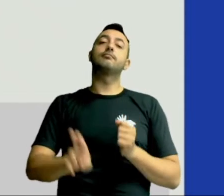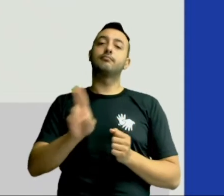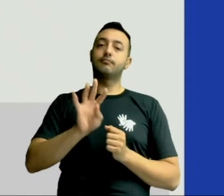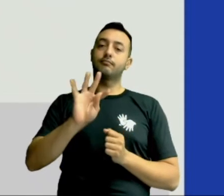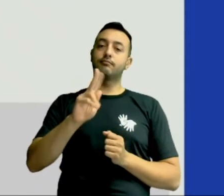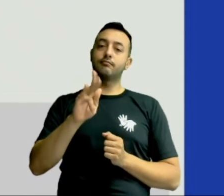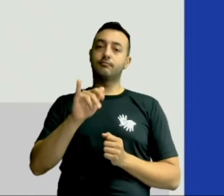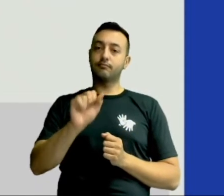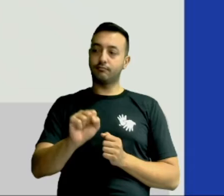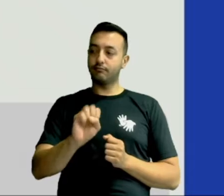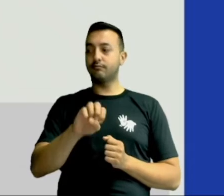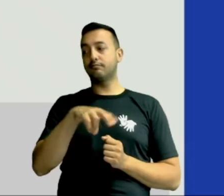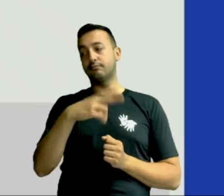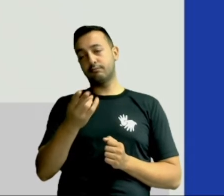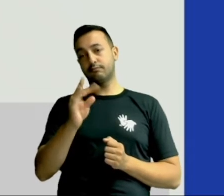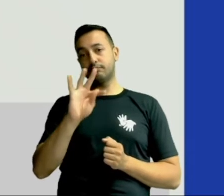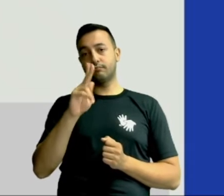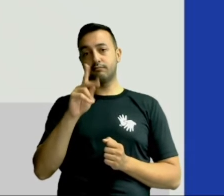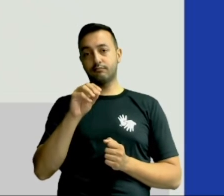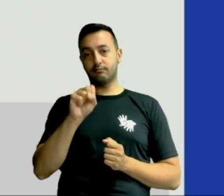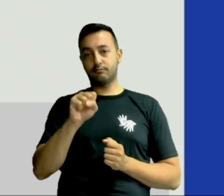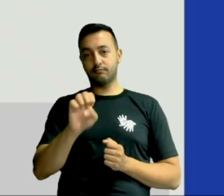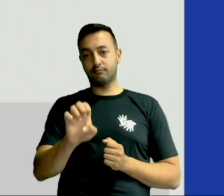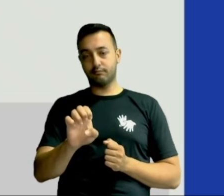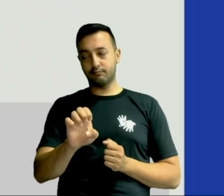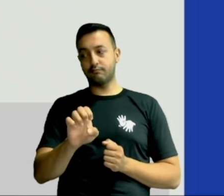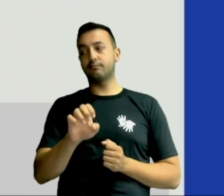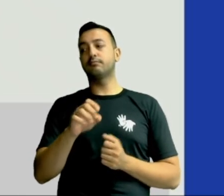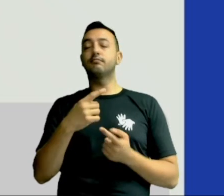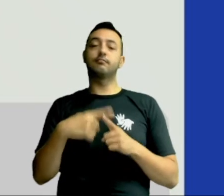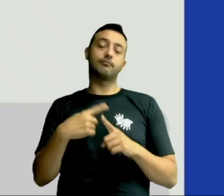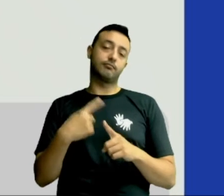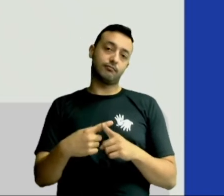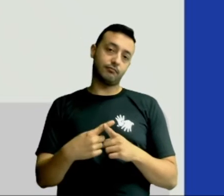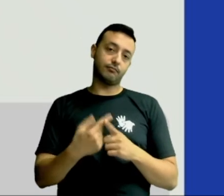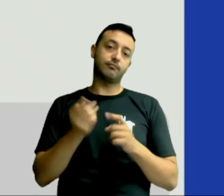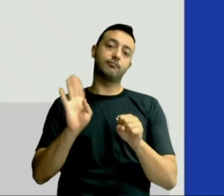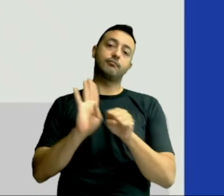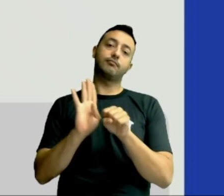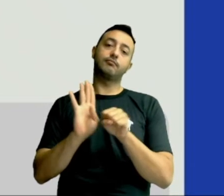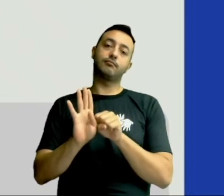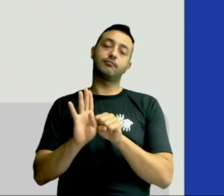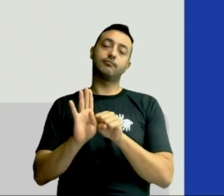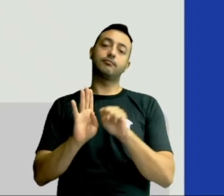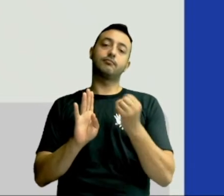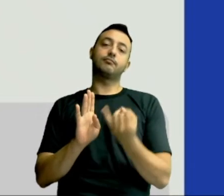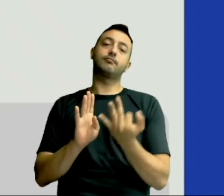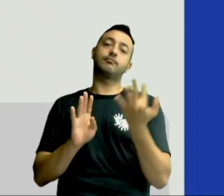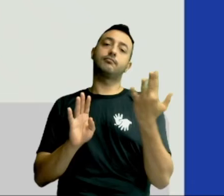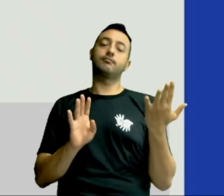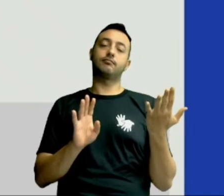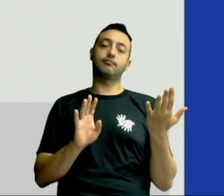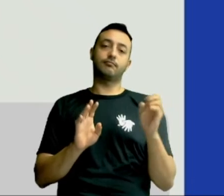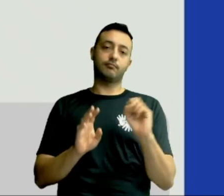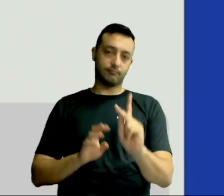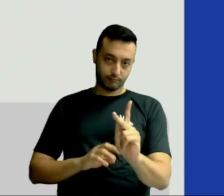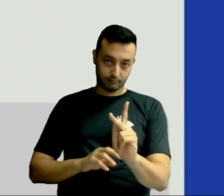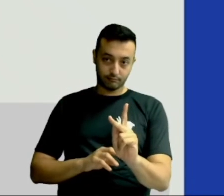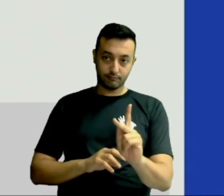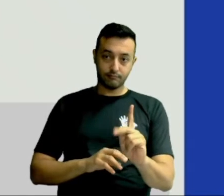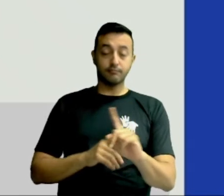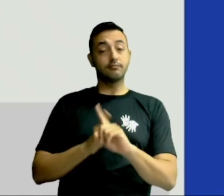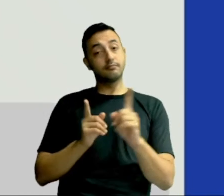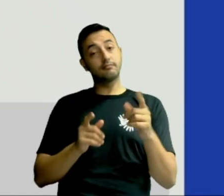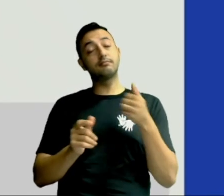o das ou 12 porque os substantivos estão no plural Ok